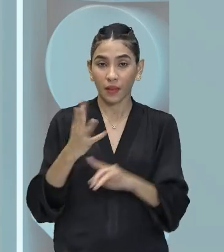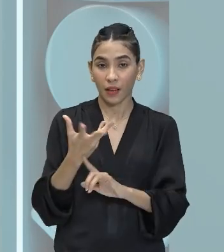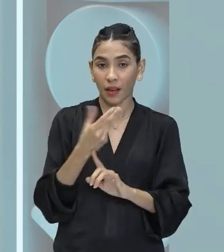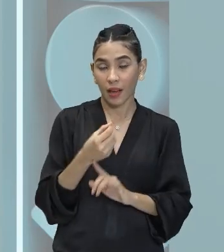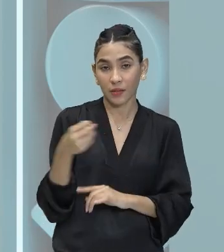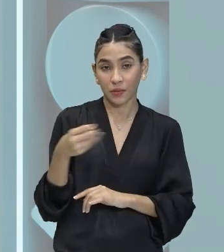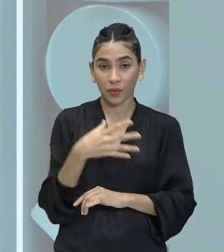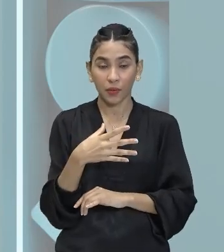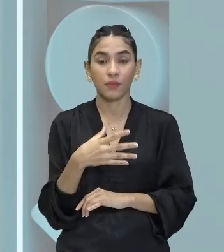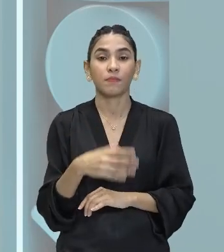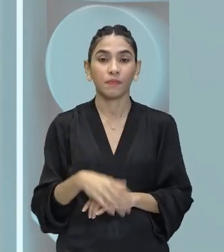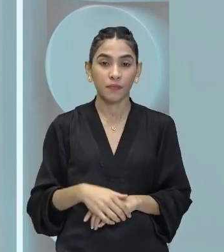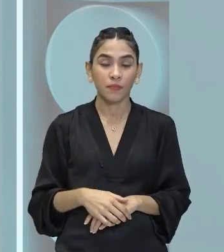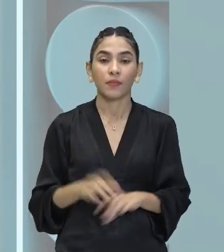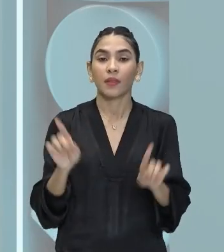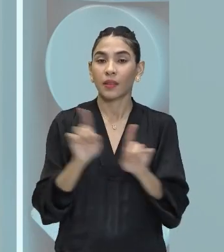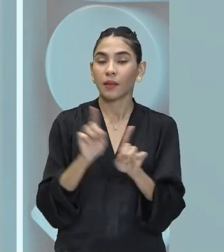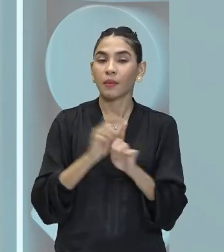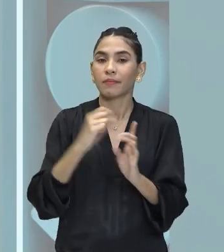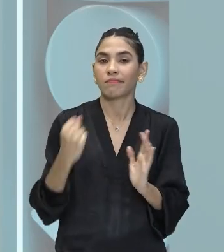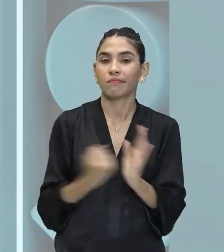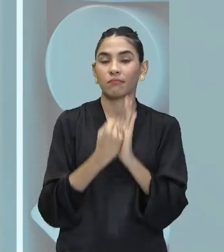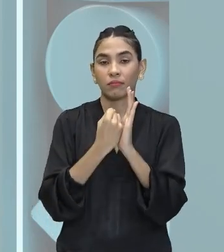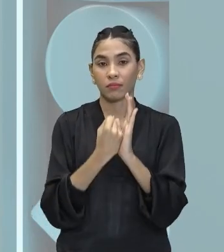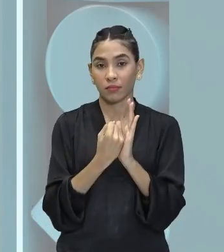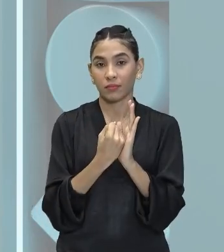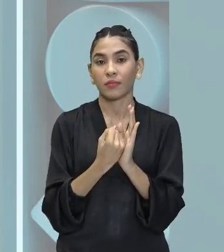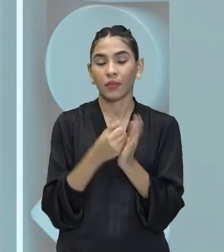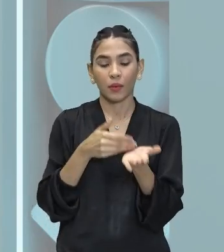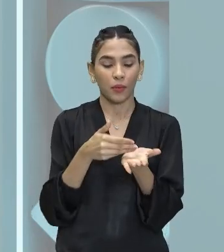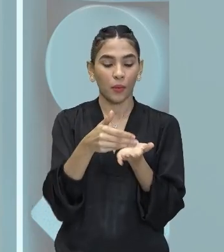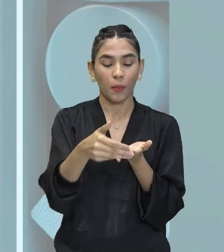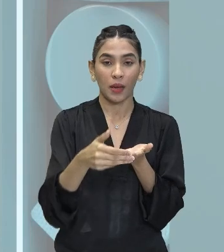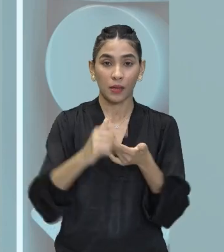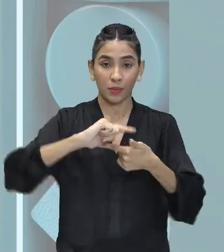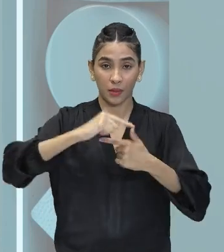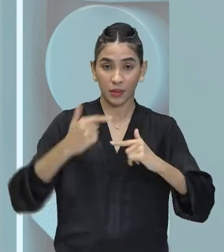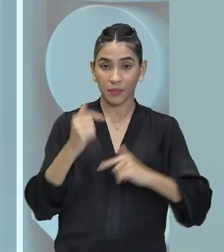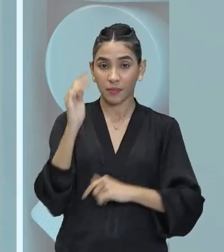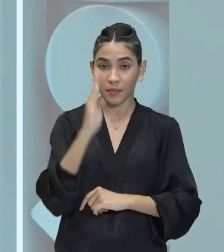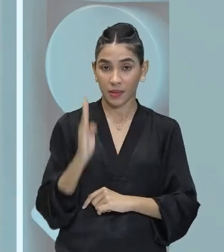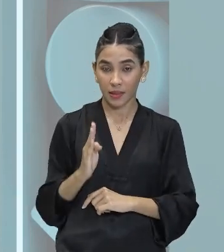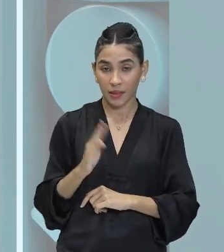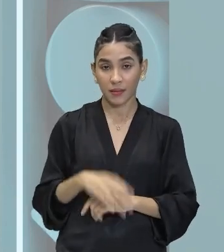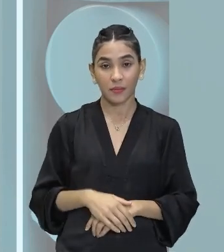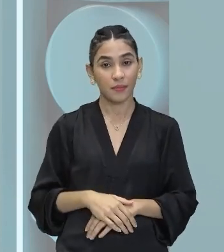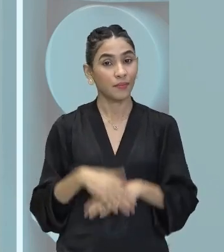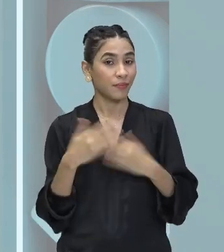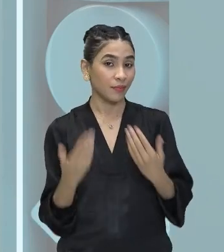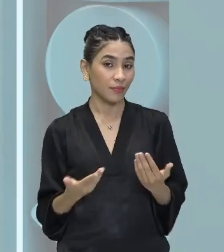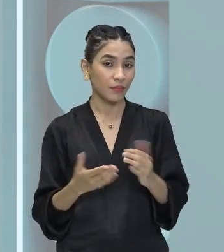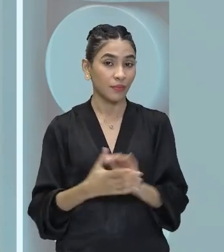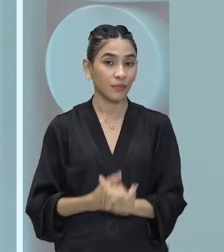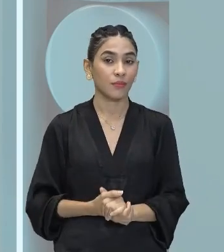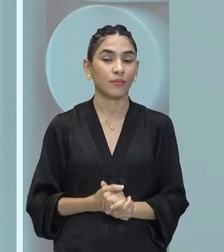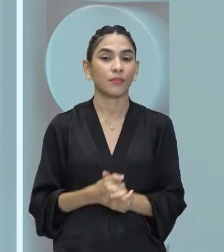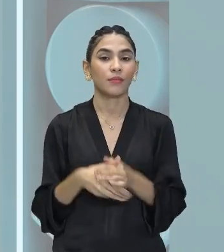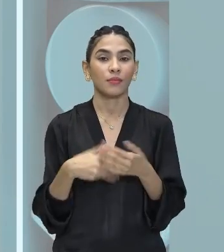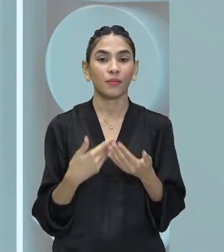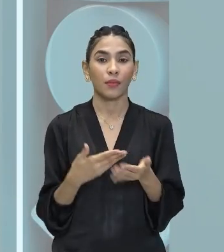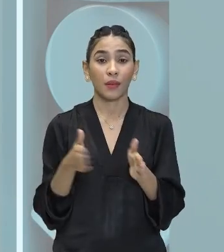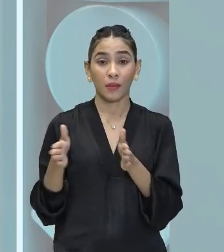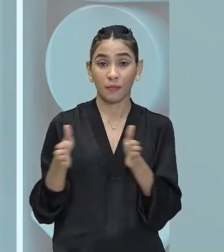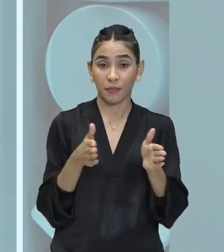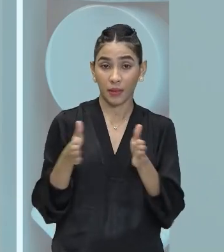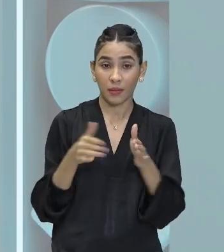ela foi esse ponto marcante do início do modernismo brasileiro. E aí, gente, durante